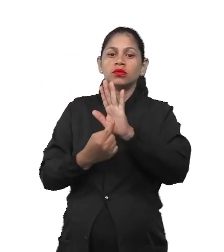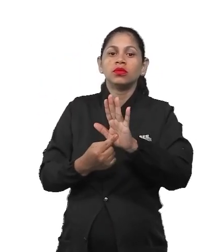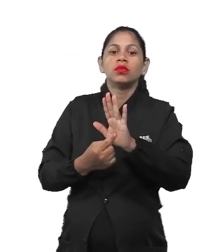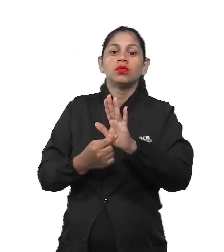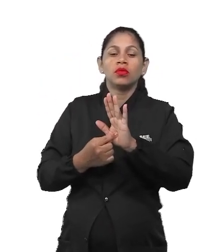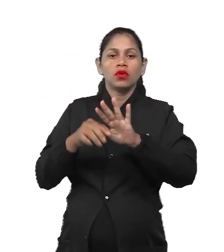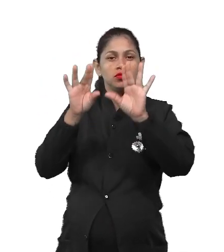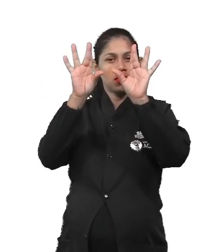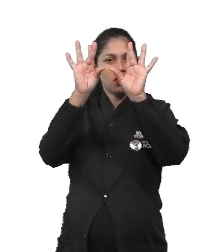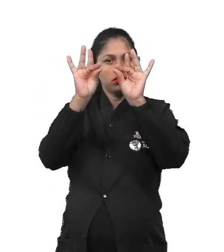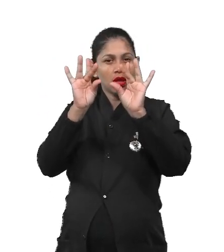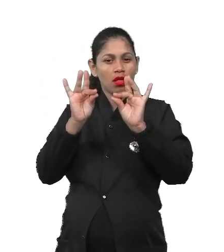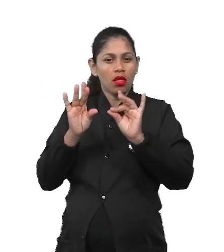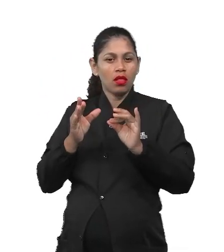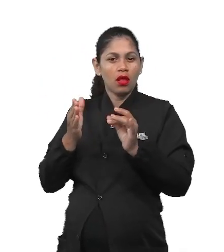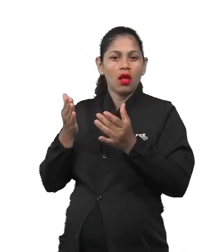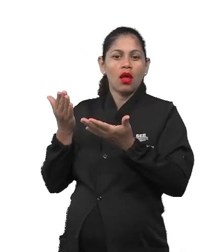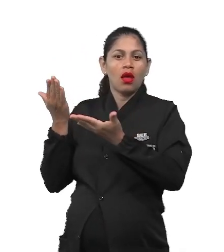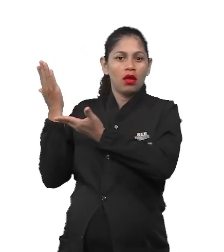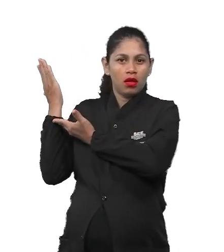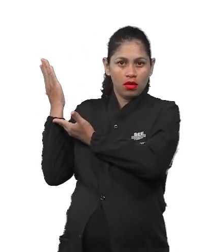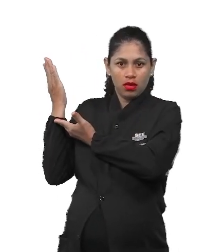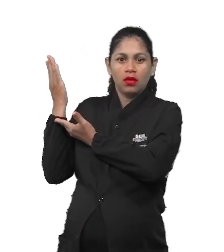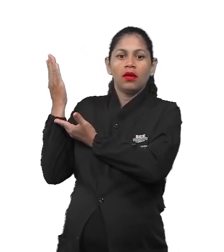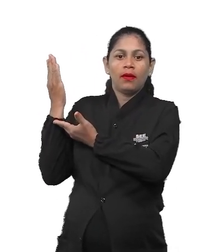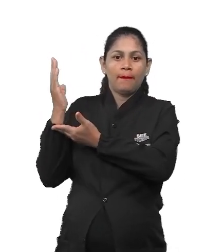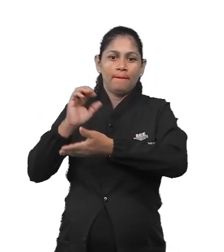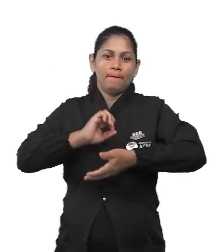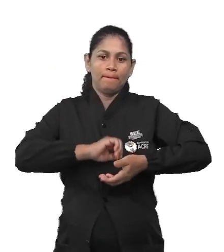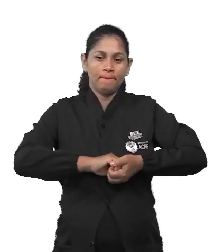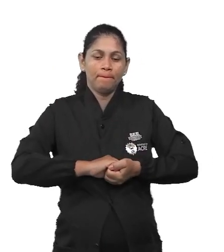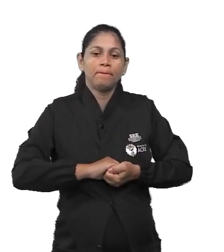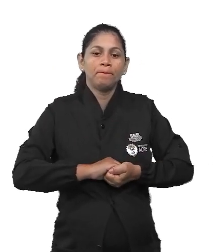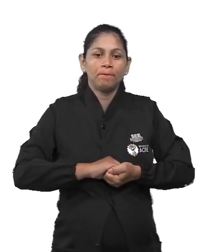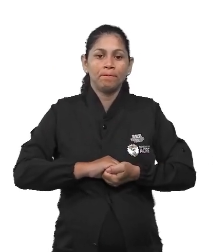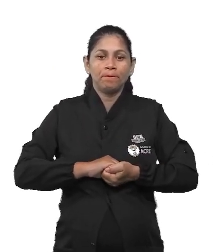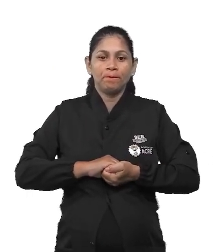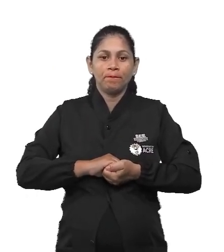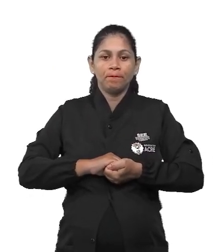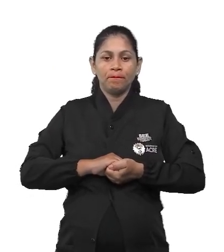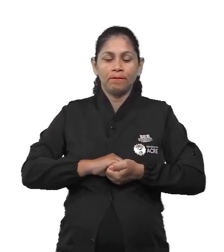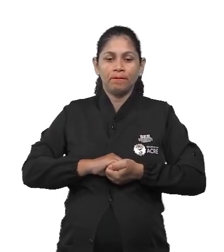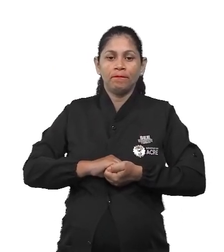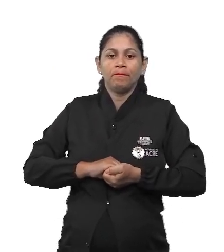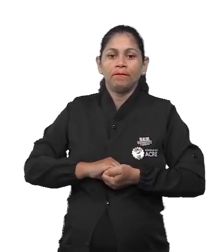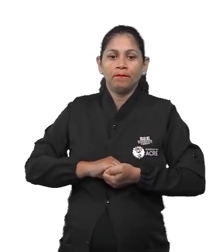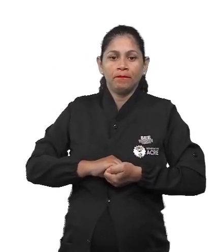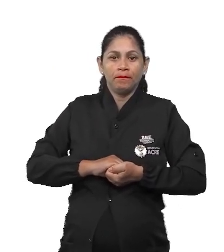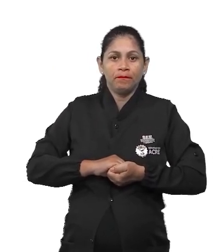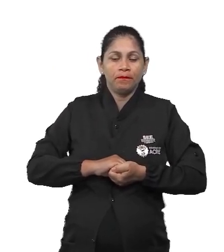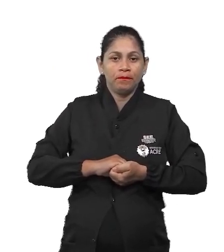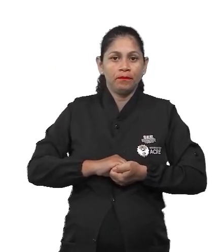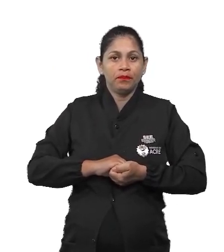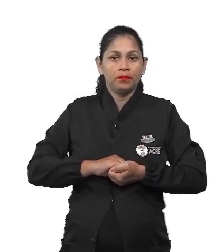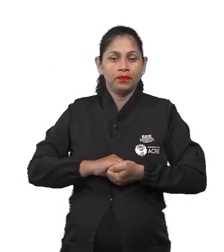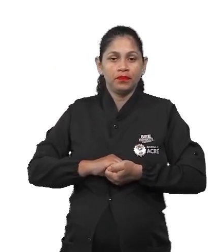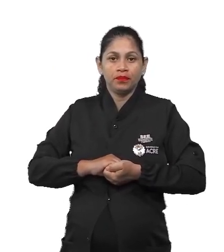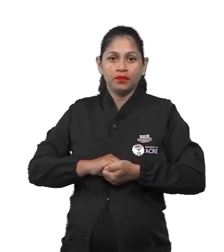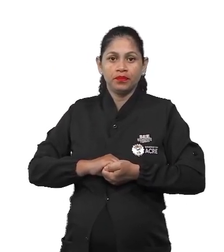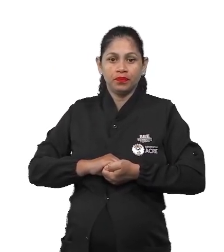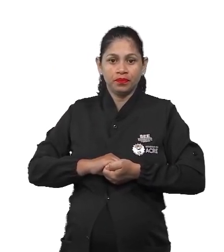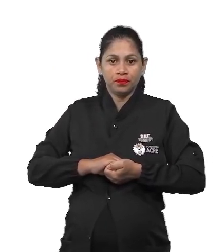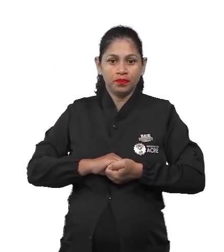The Taming of the Shrew, que seria a Megera Domada. Romeo and Juliet,